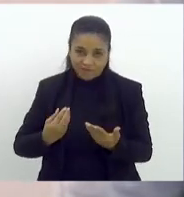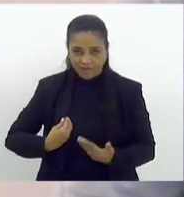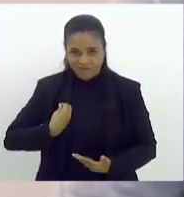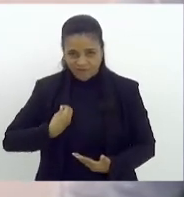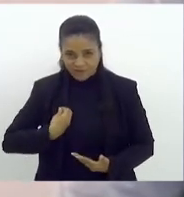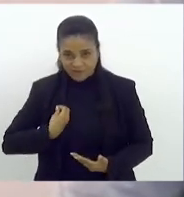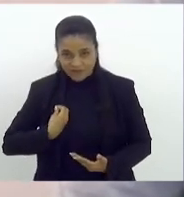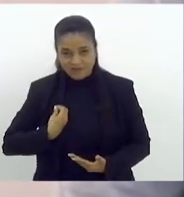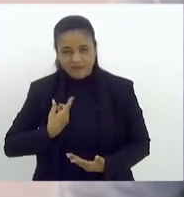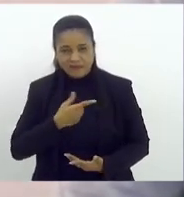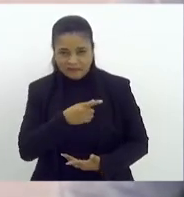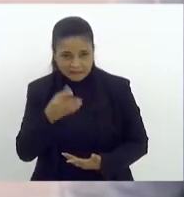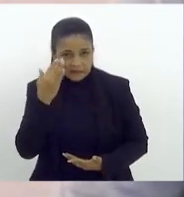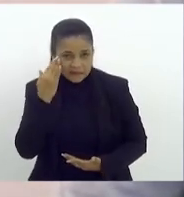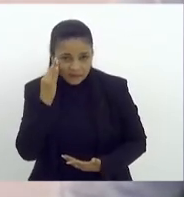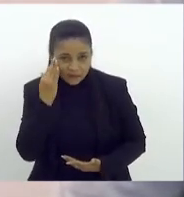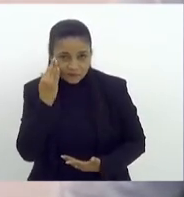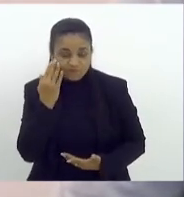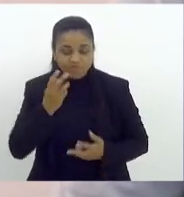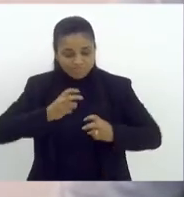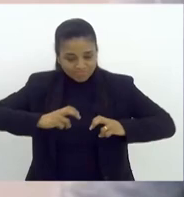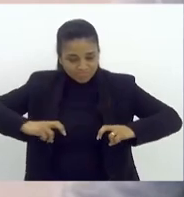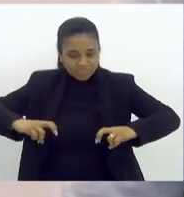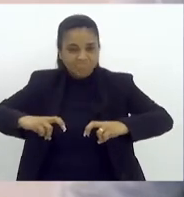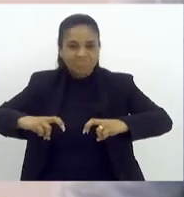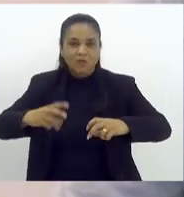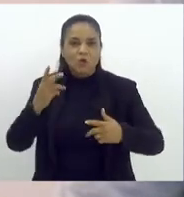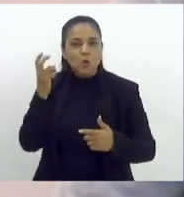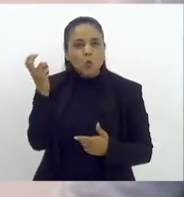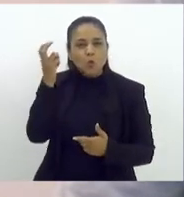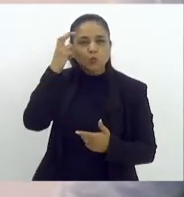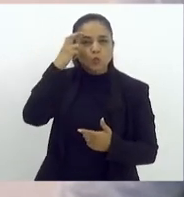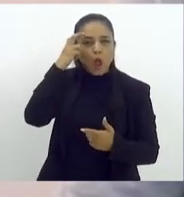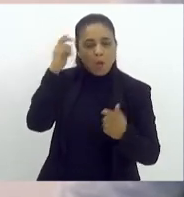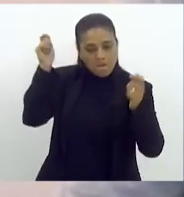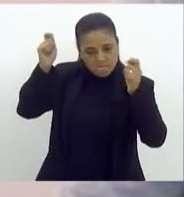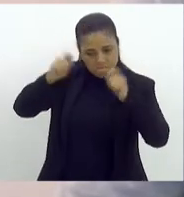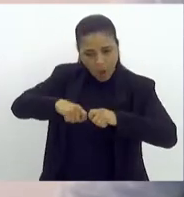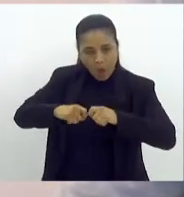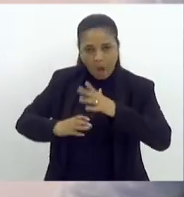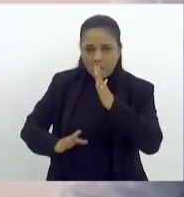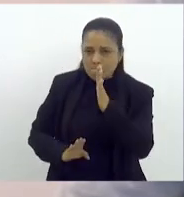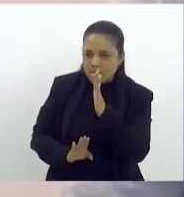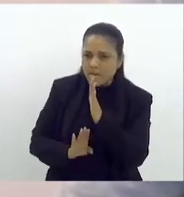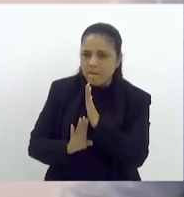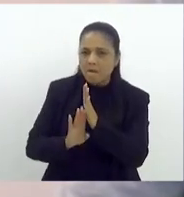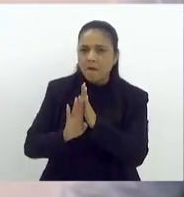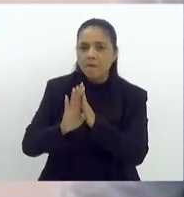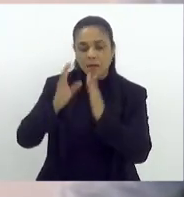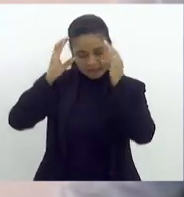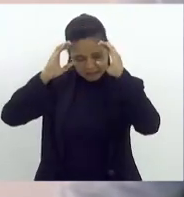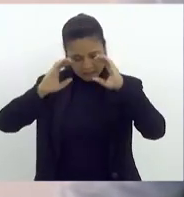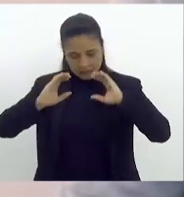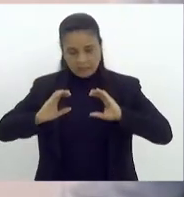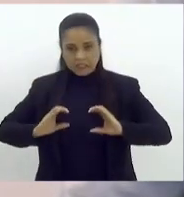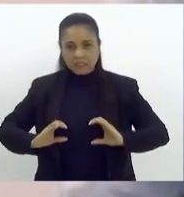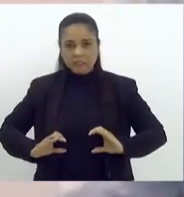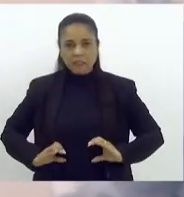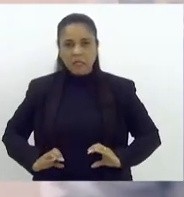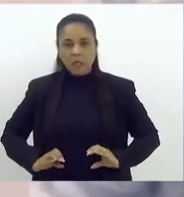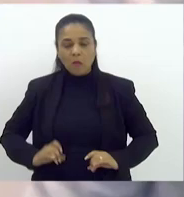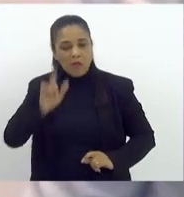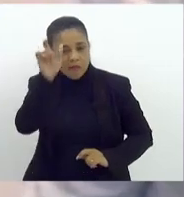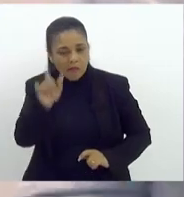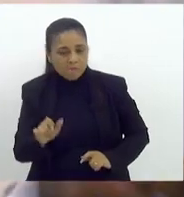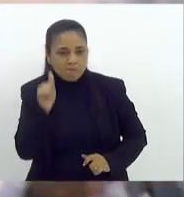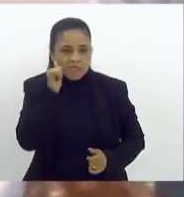Você tá entendendo Então as rodas culturais além de tudo é potencial potencializa o cidadão potencializa a mina que